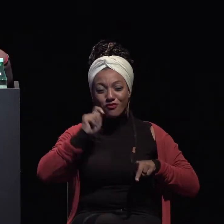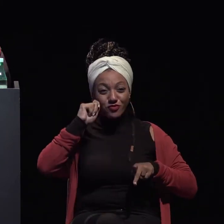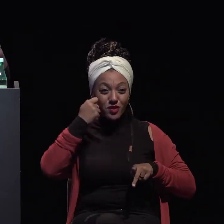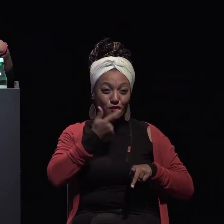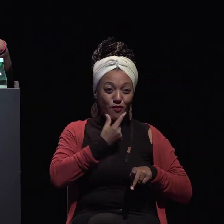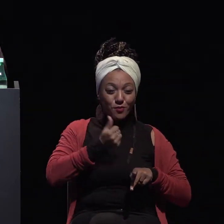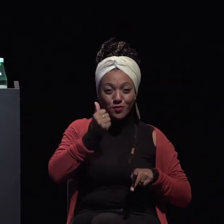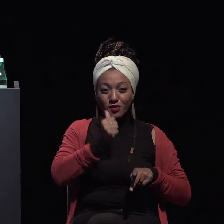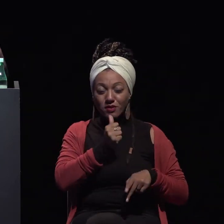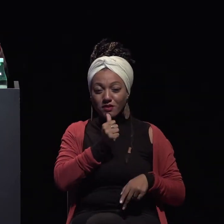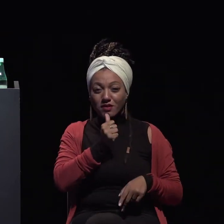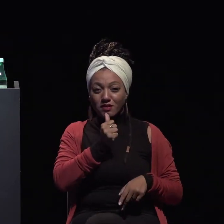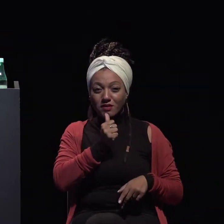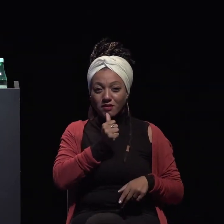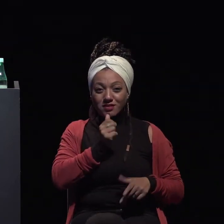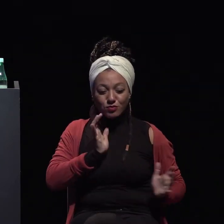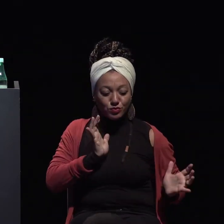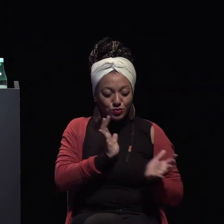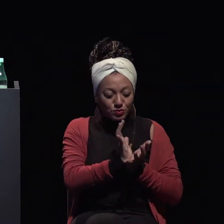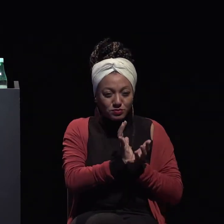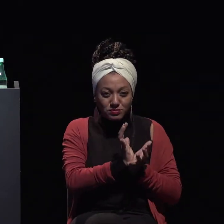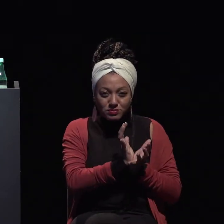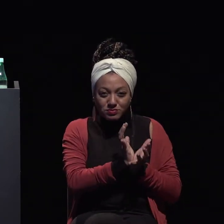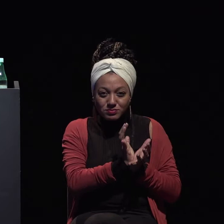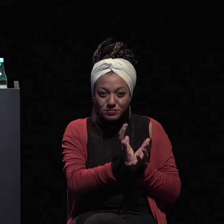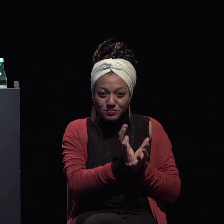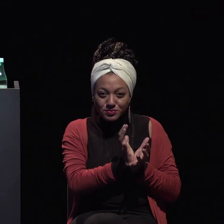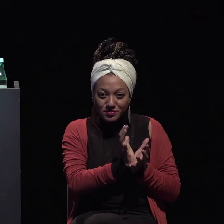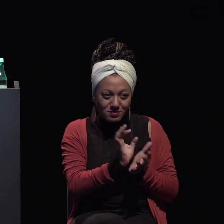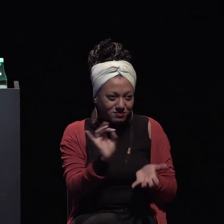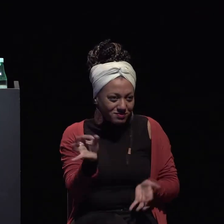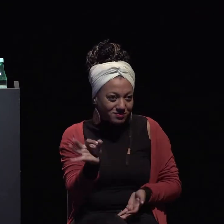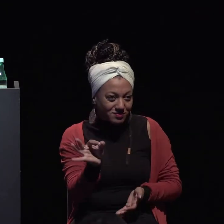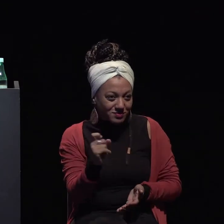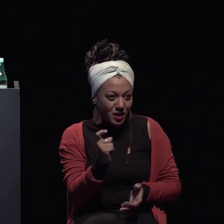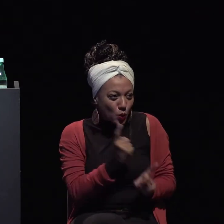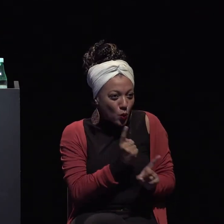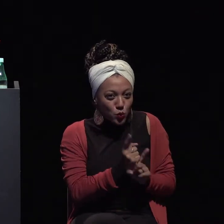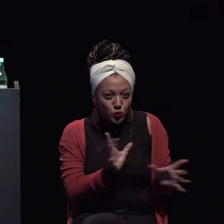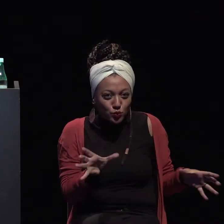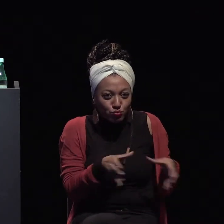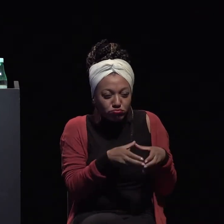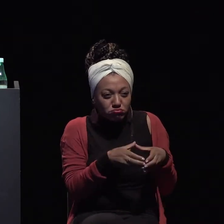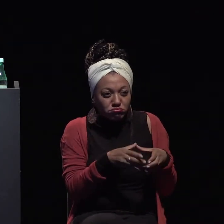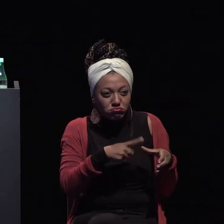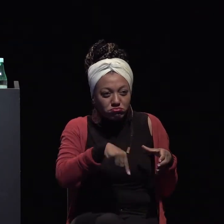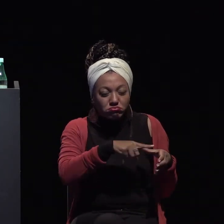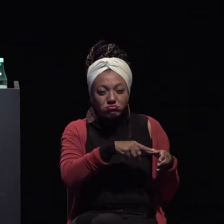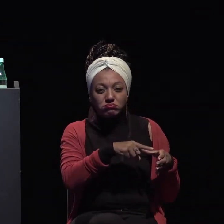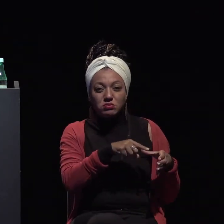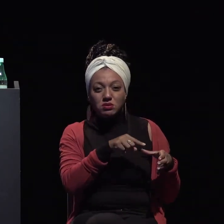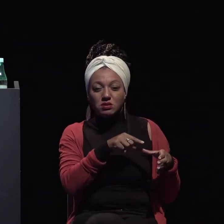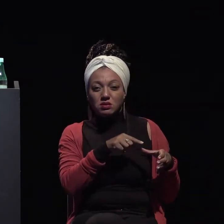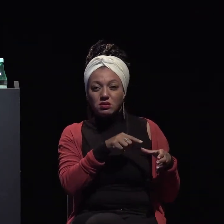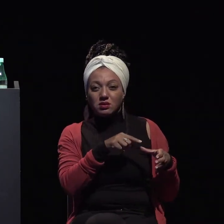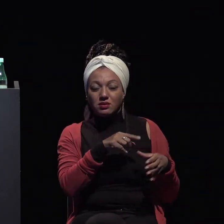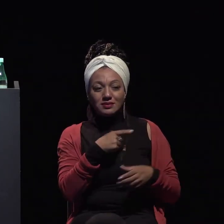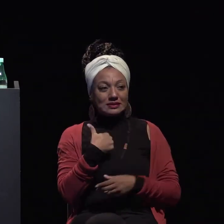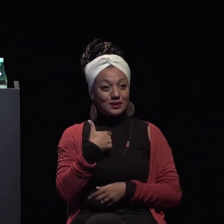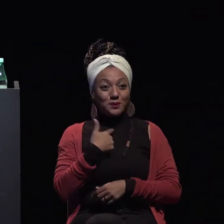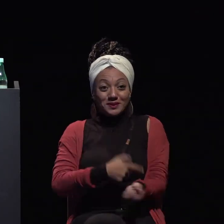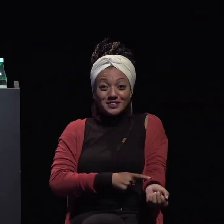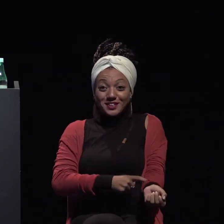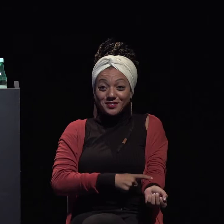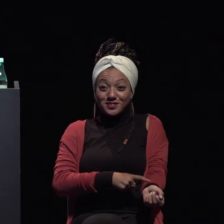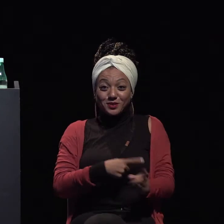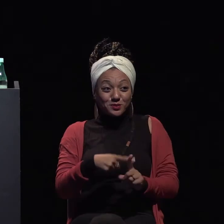se juntavam, se juntavam nessa... Olha eu nervosa